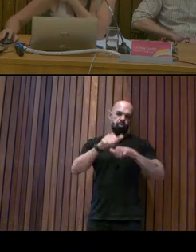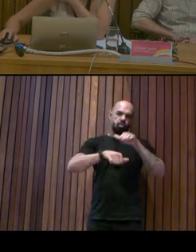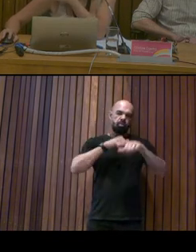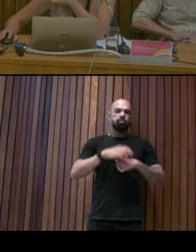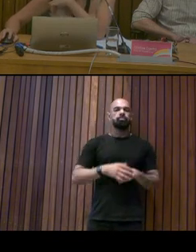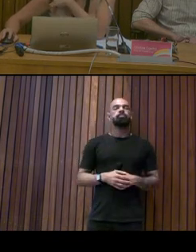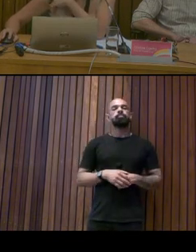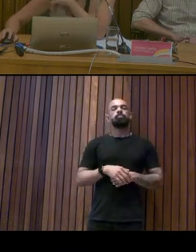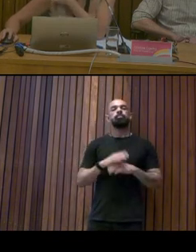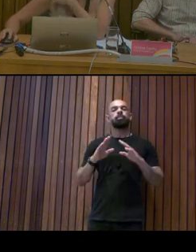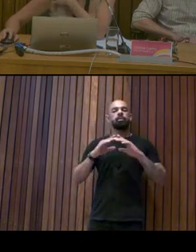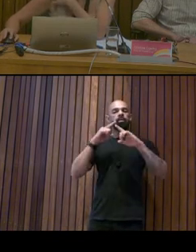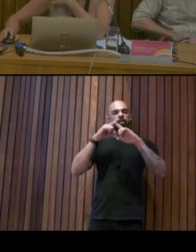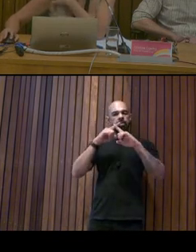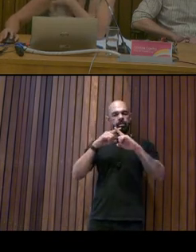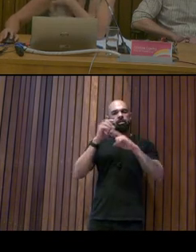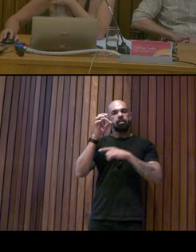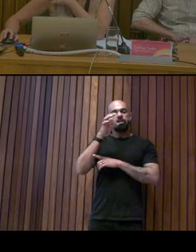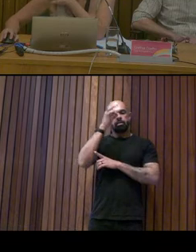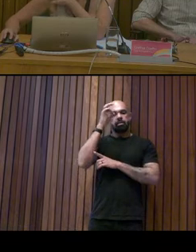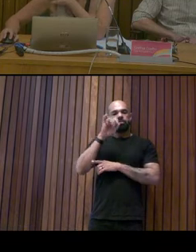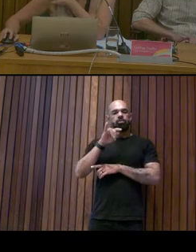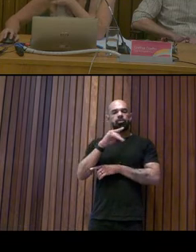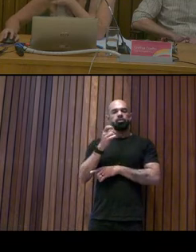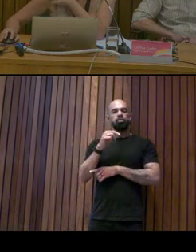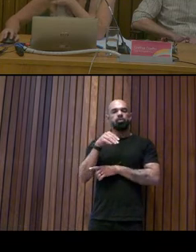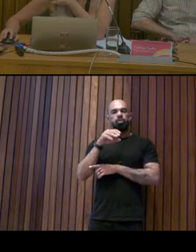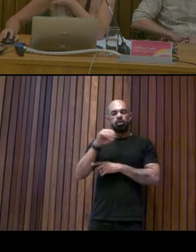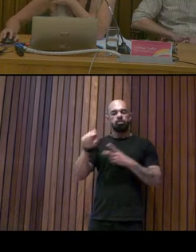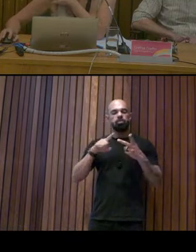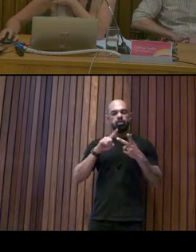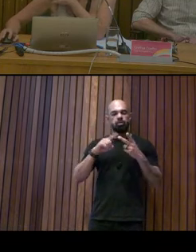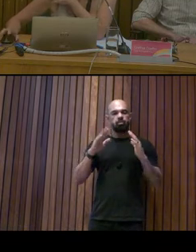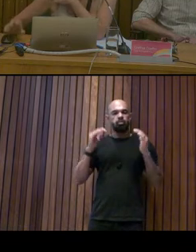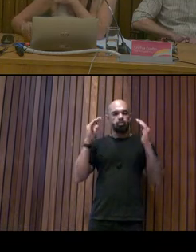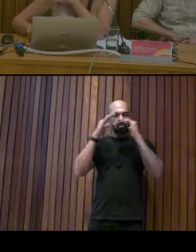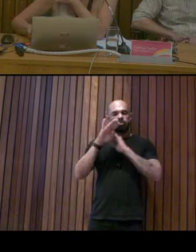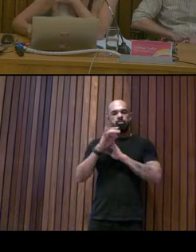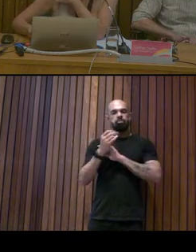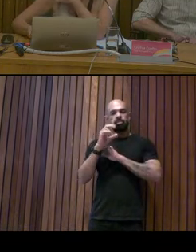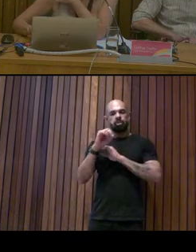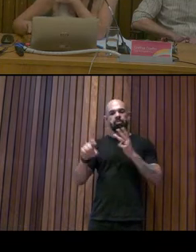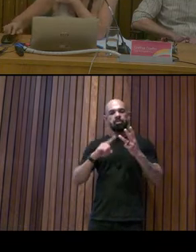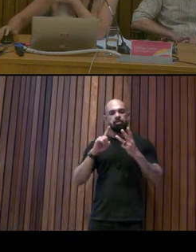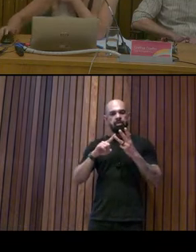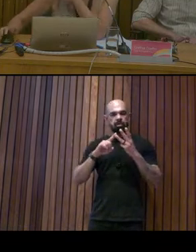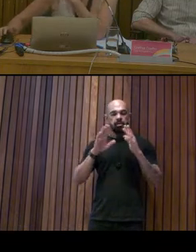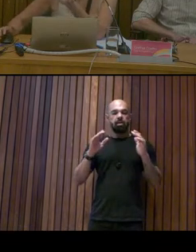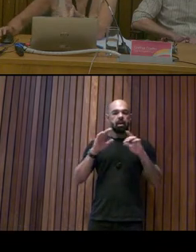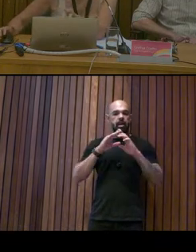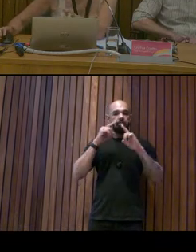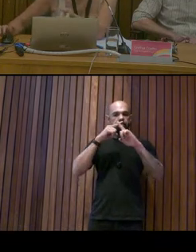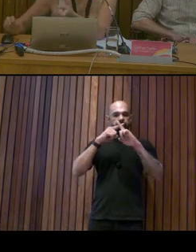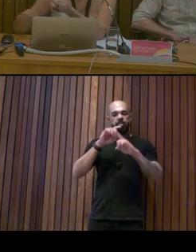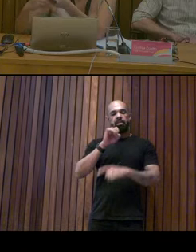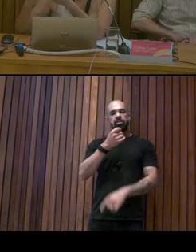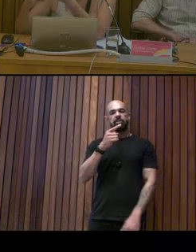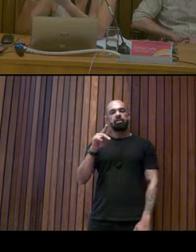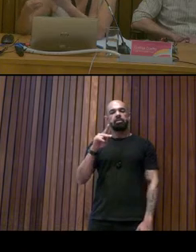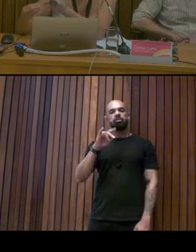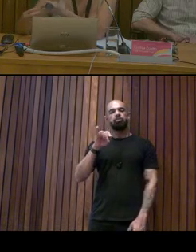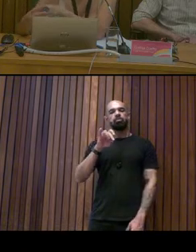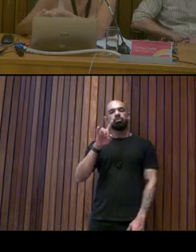São Jerônimo Emiliane, Museu Bispo do Rosário e Capela São José Operário. Aqui a gente coloca